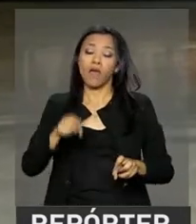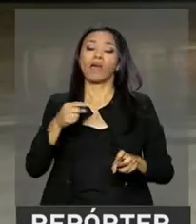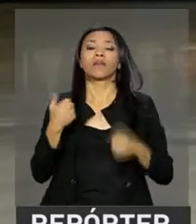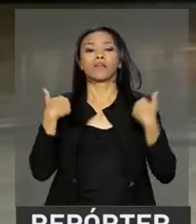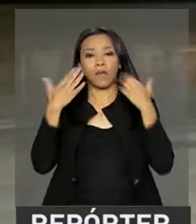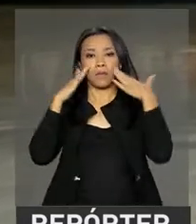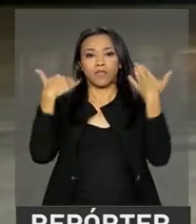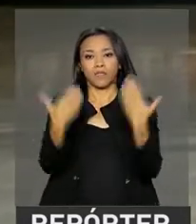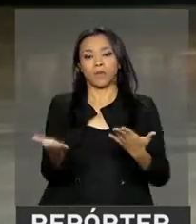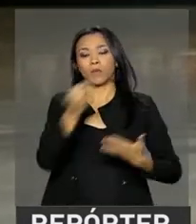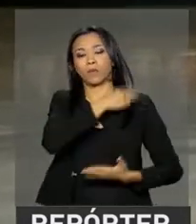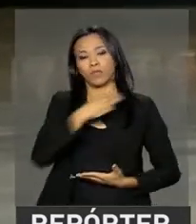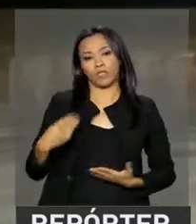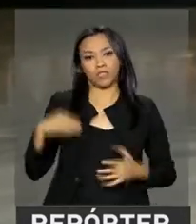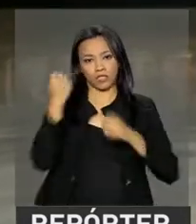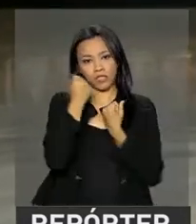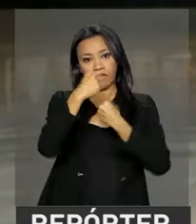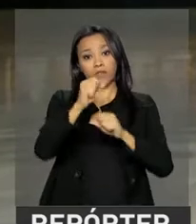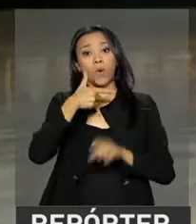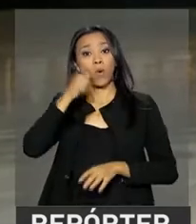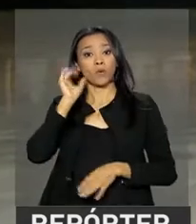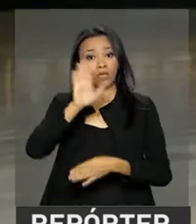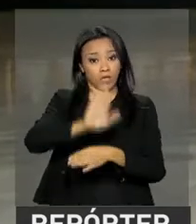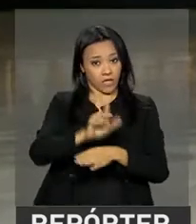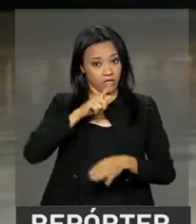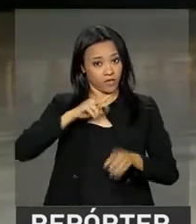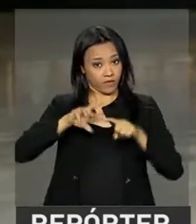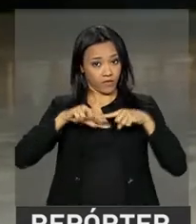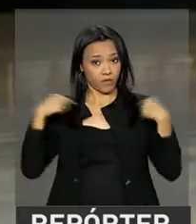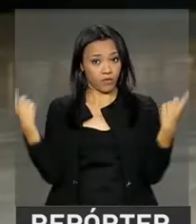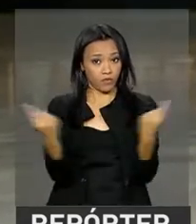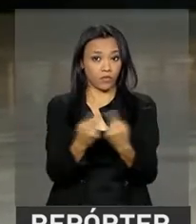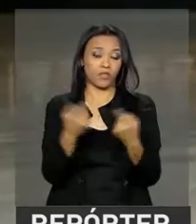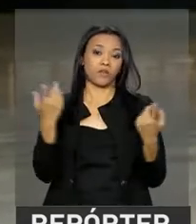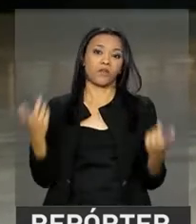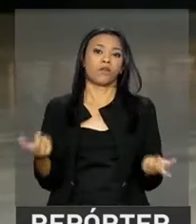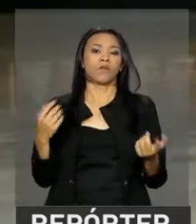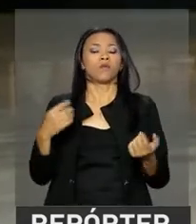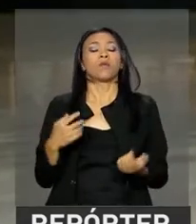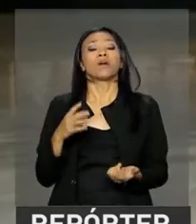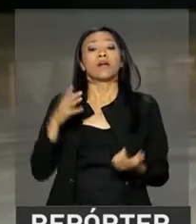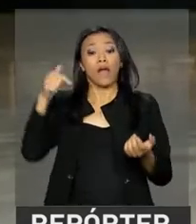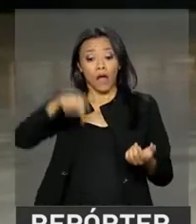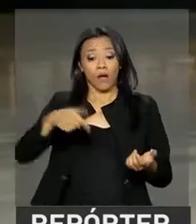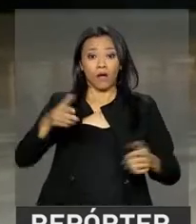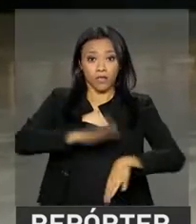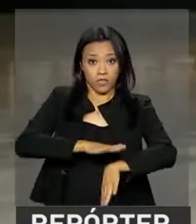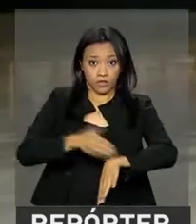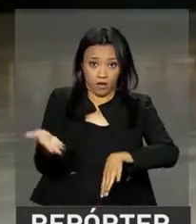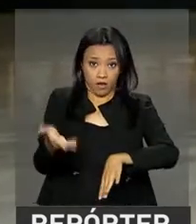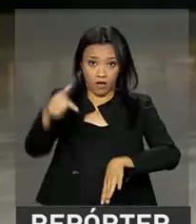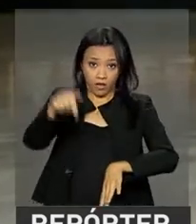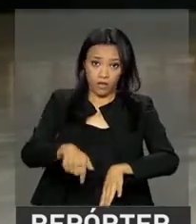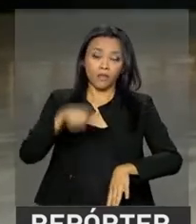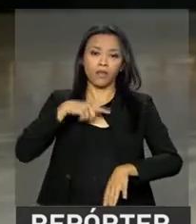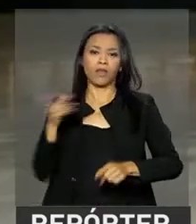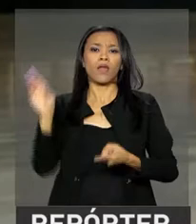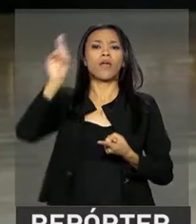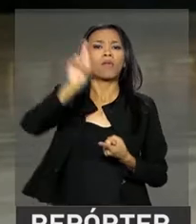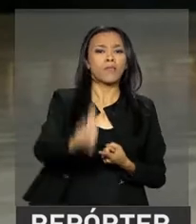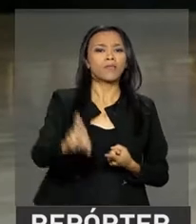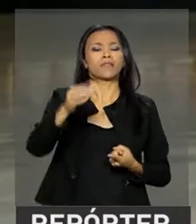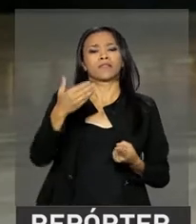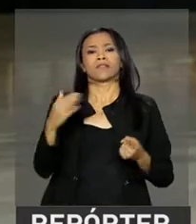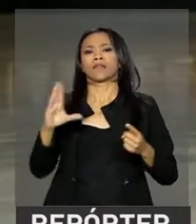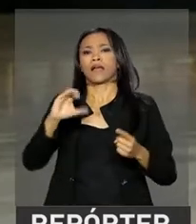ontem à tarde depois de se reunir com empresários do estado na reunião aqui no palácio do planalto neste momento estão presentes representantes da casa